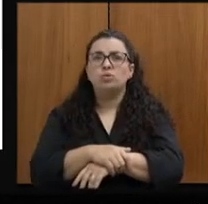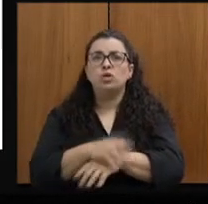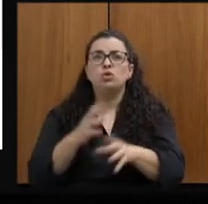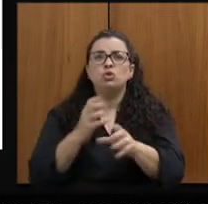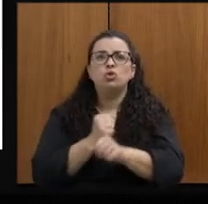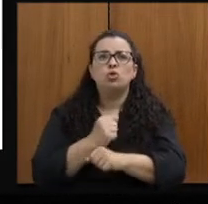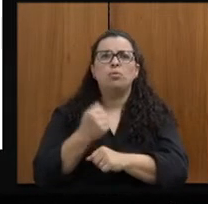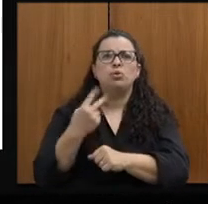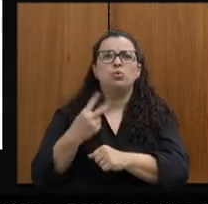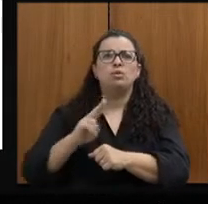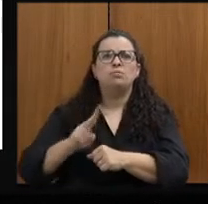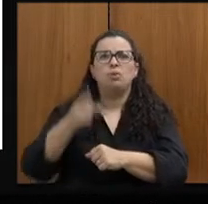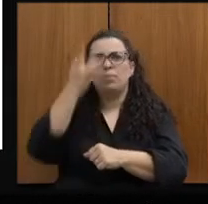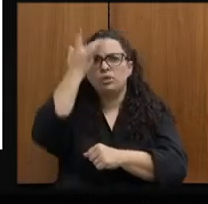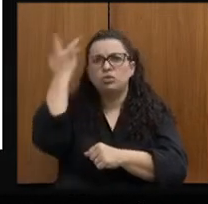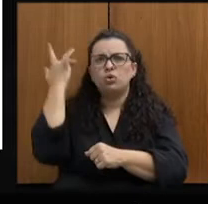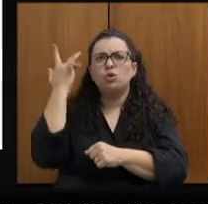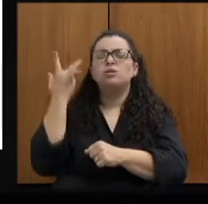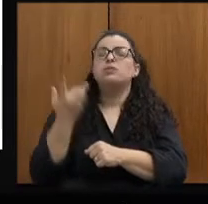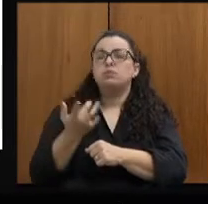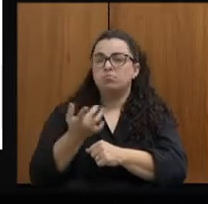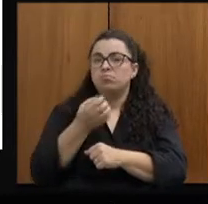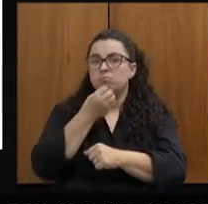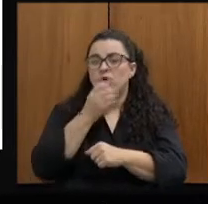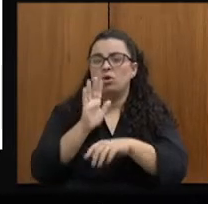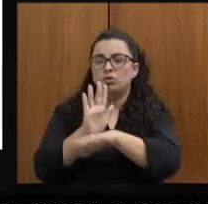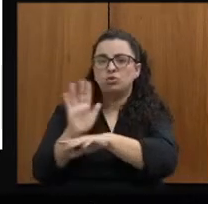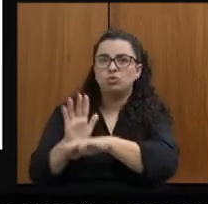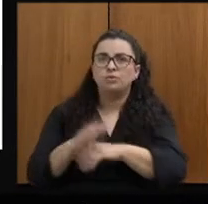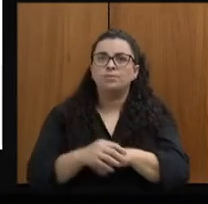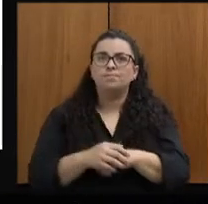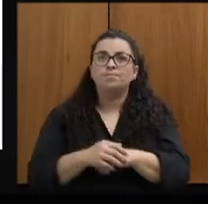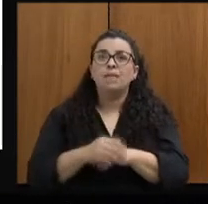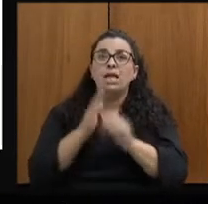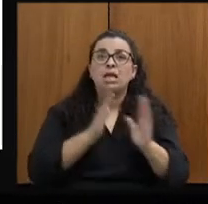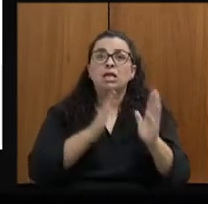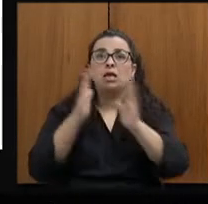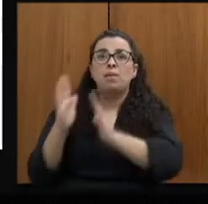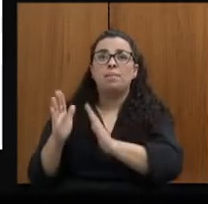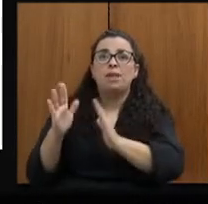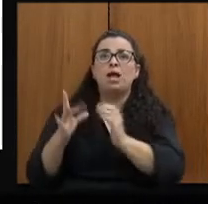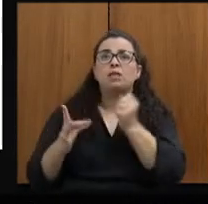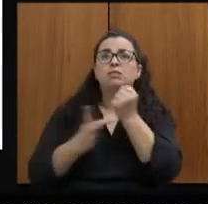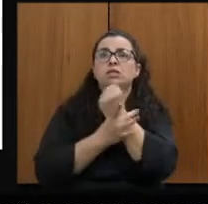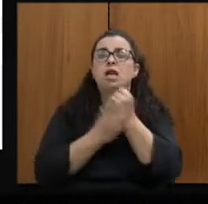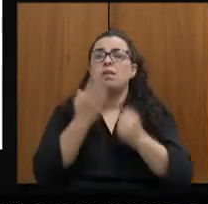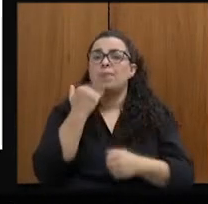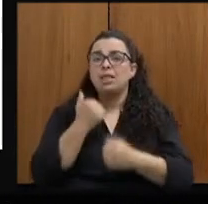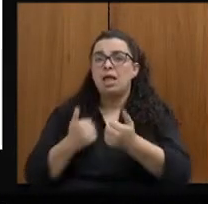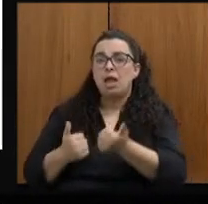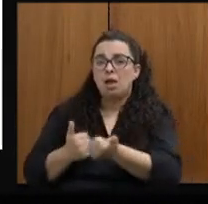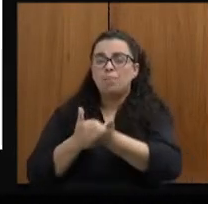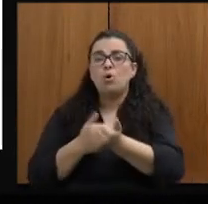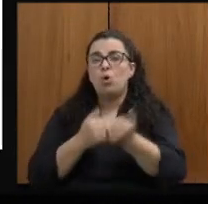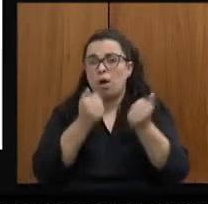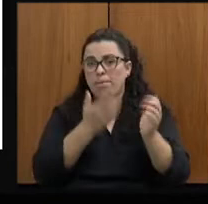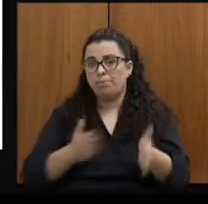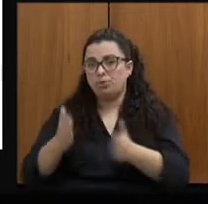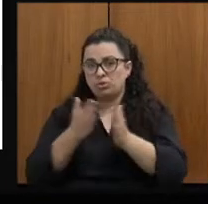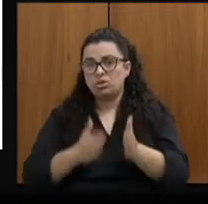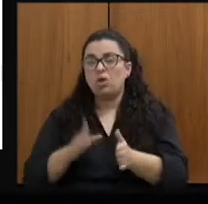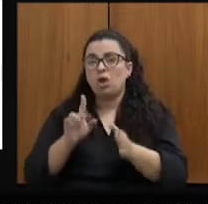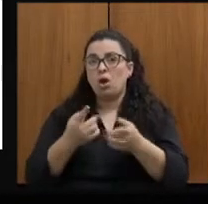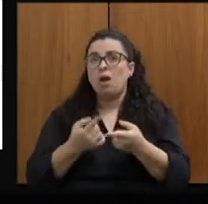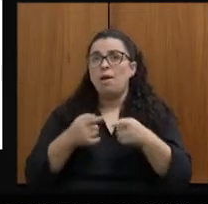IDEM. Para a segurança alimentar e para o apoio à produção, que é uma parceria com a